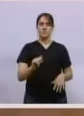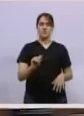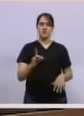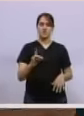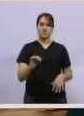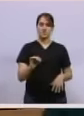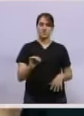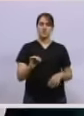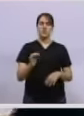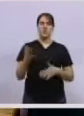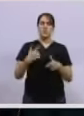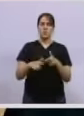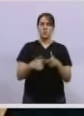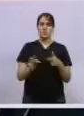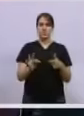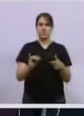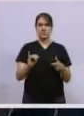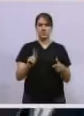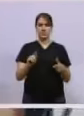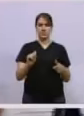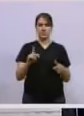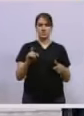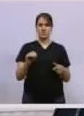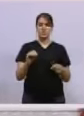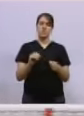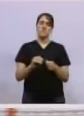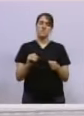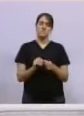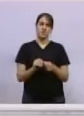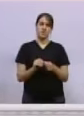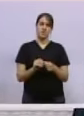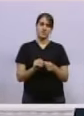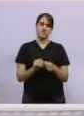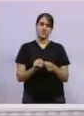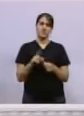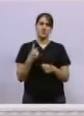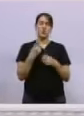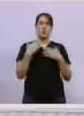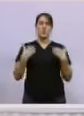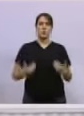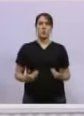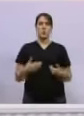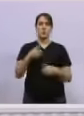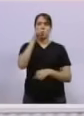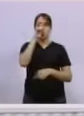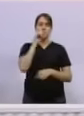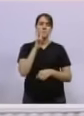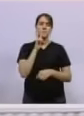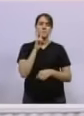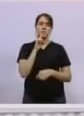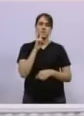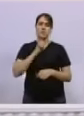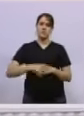fala. A dor, ela sinaliza de que alguma coisa precisa ser cuidada. No dia em que a gente parar de sentir dor, a gente morre na